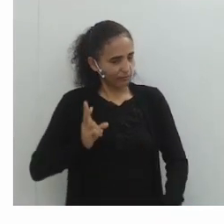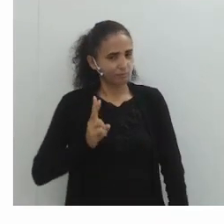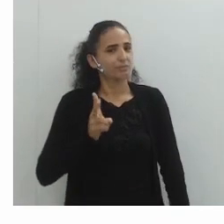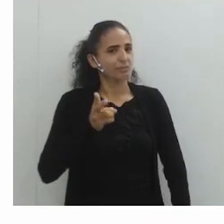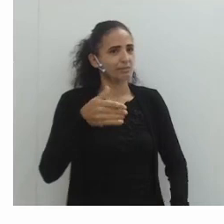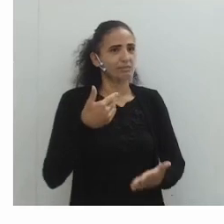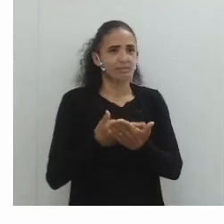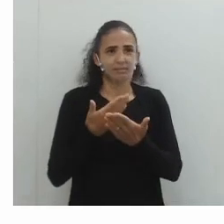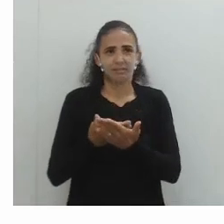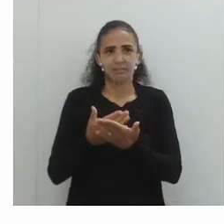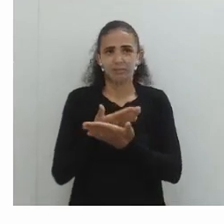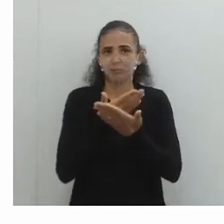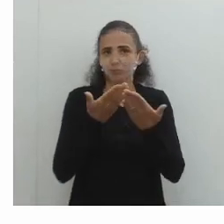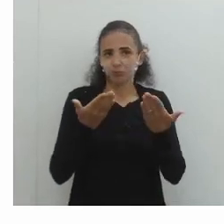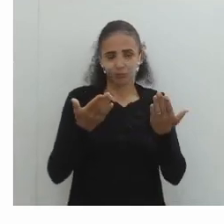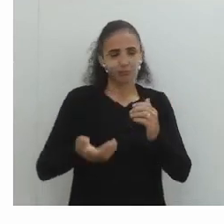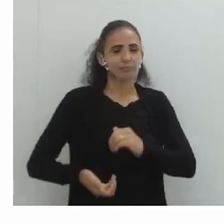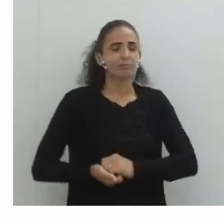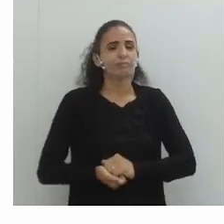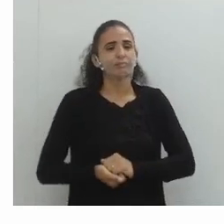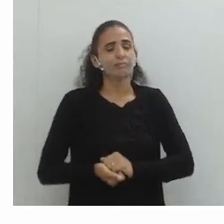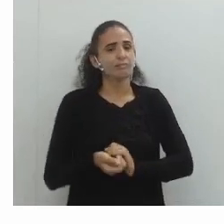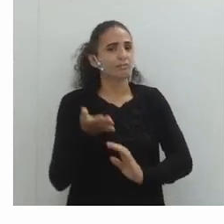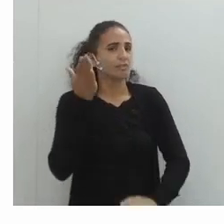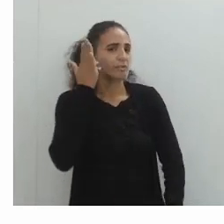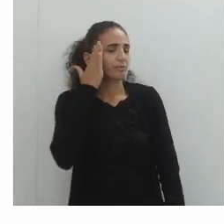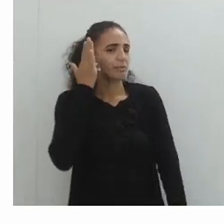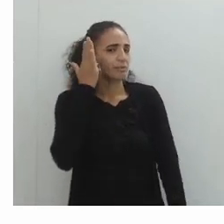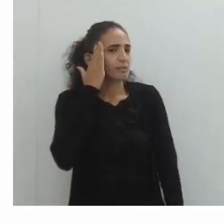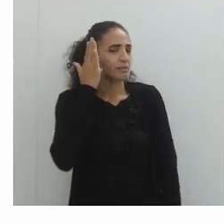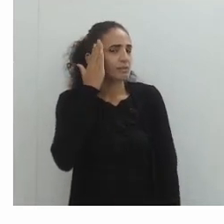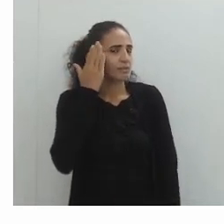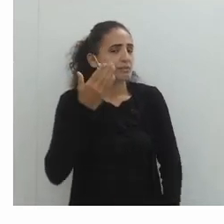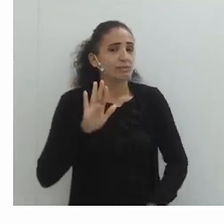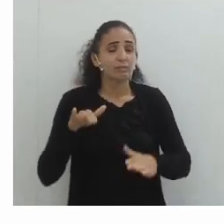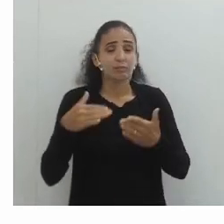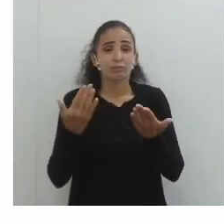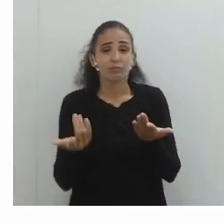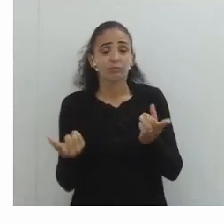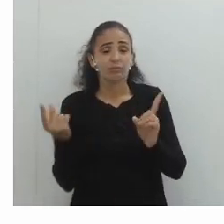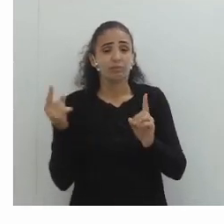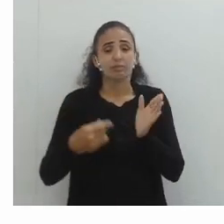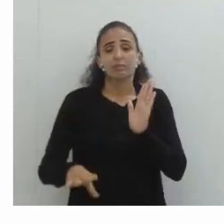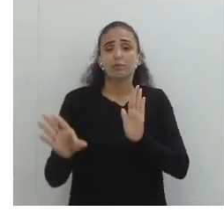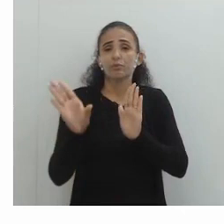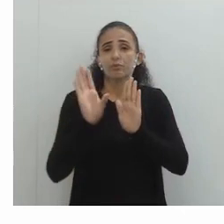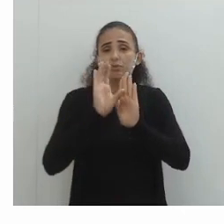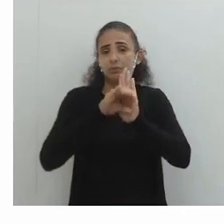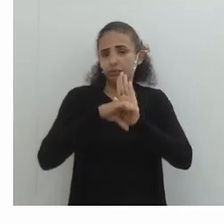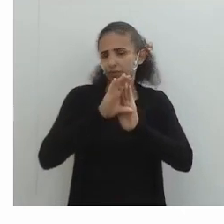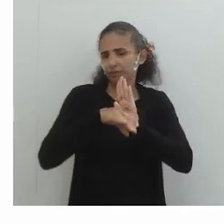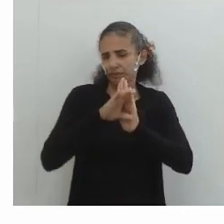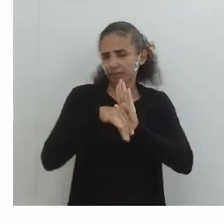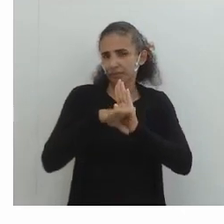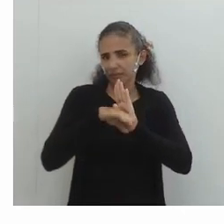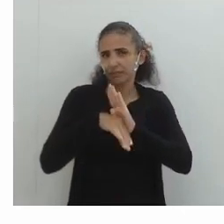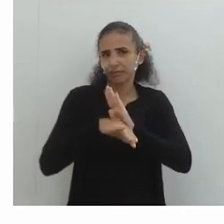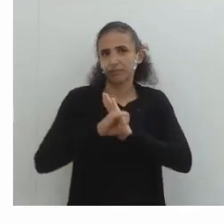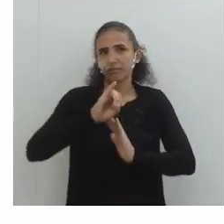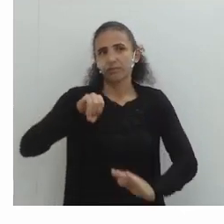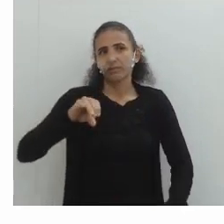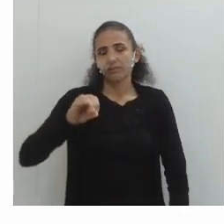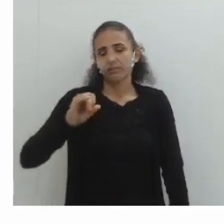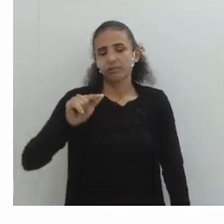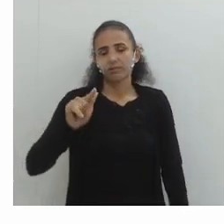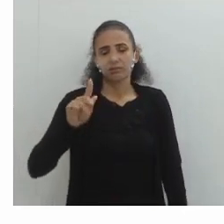seguindo. A gente precisa entender antes qual a definição de jogo, já que a gente vai entender